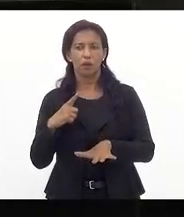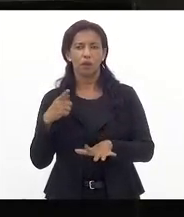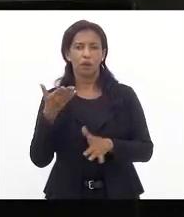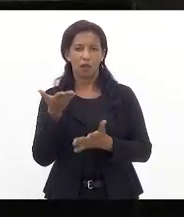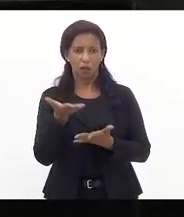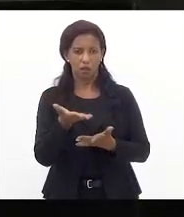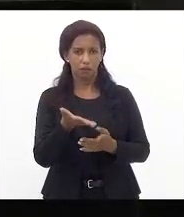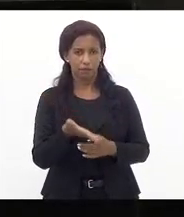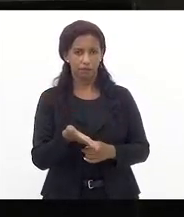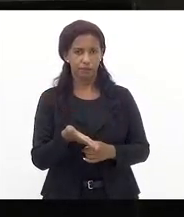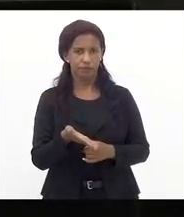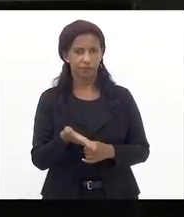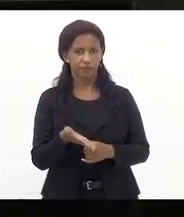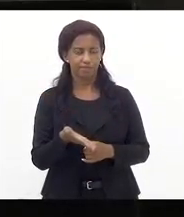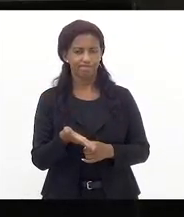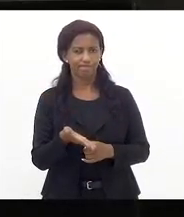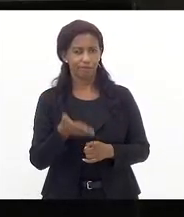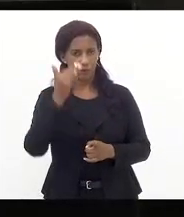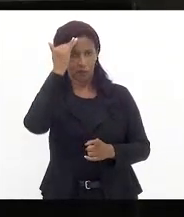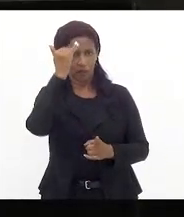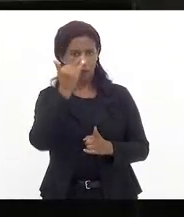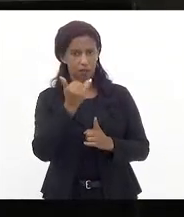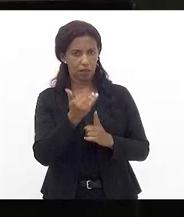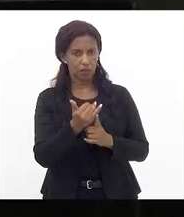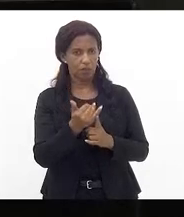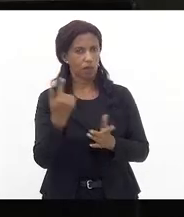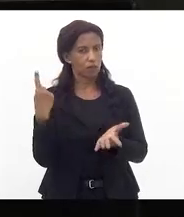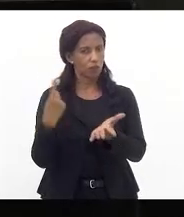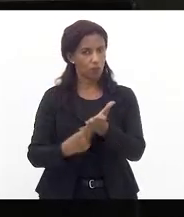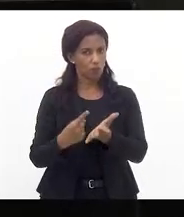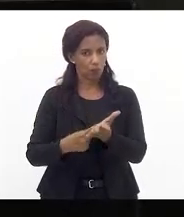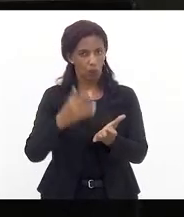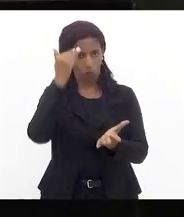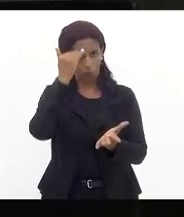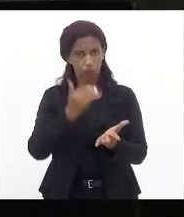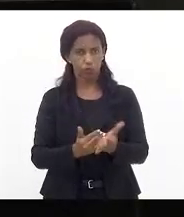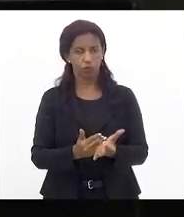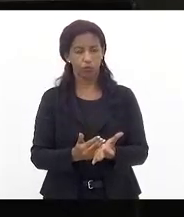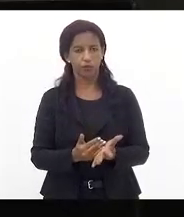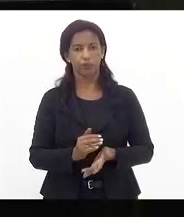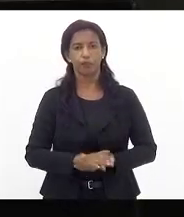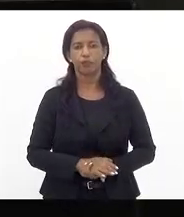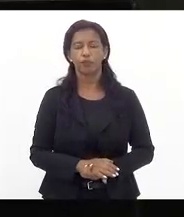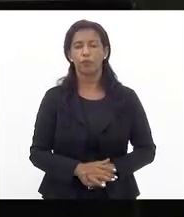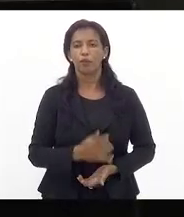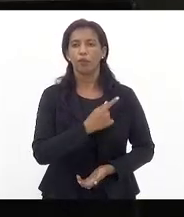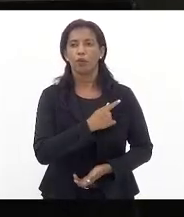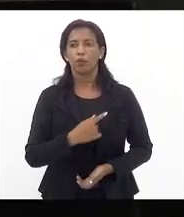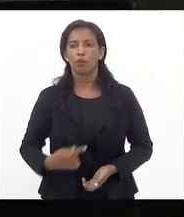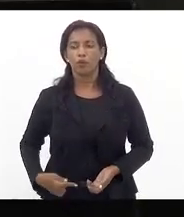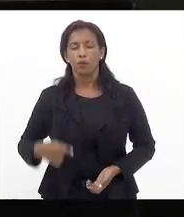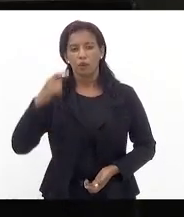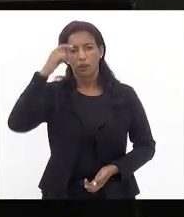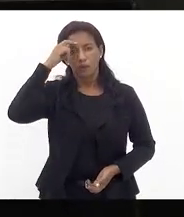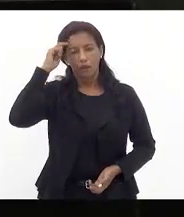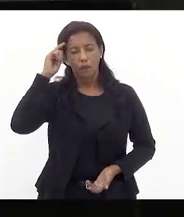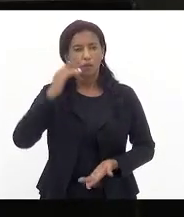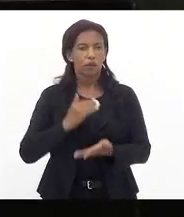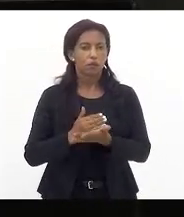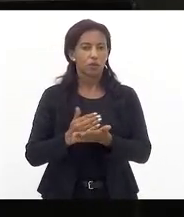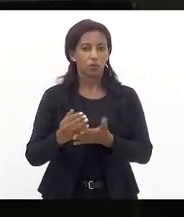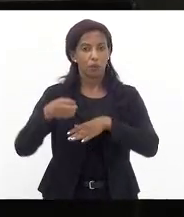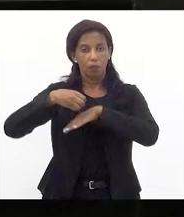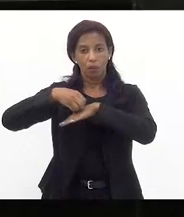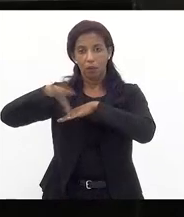esta primazia de cumprir acordos. O governador Cláudio Castro, desde o início, ao enviar